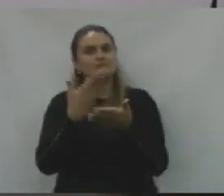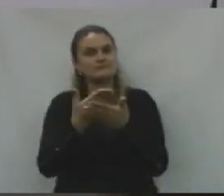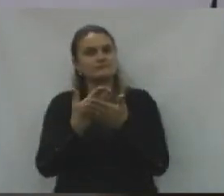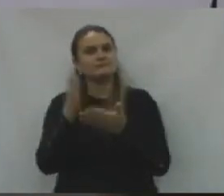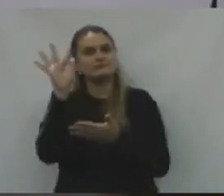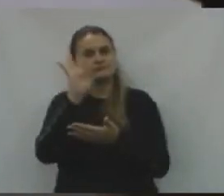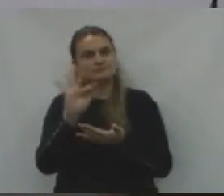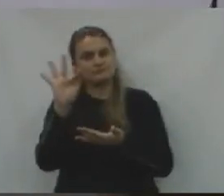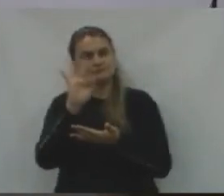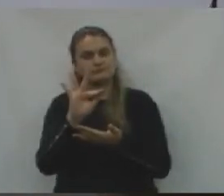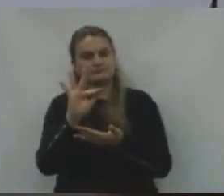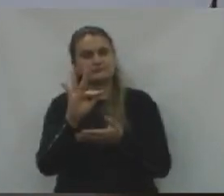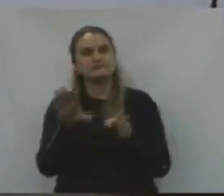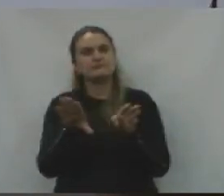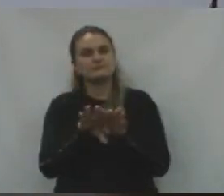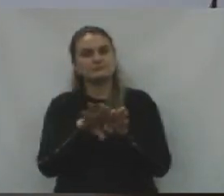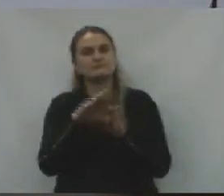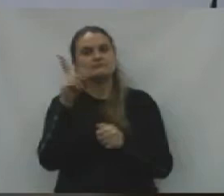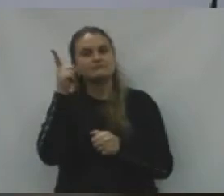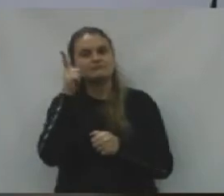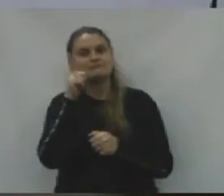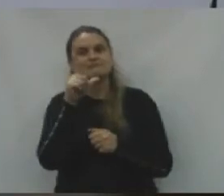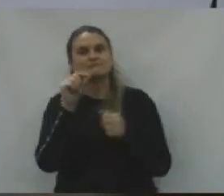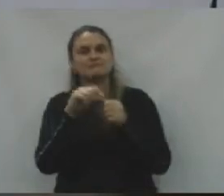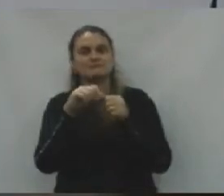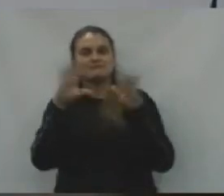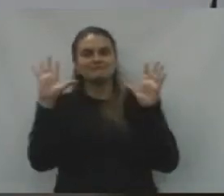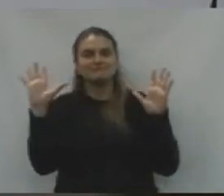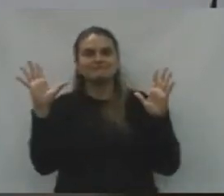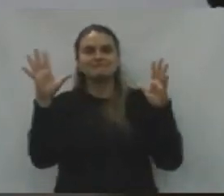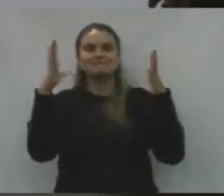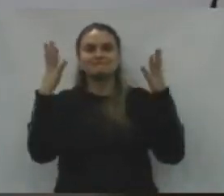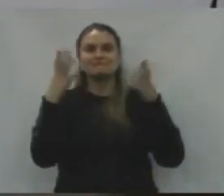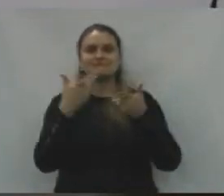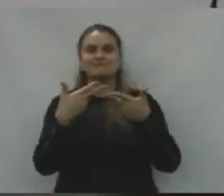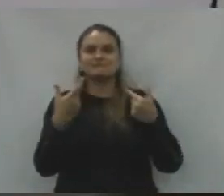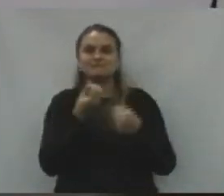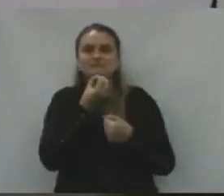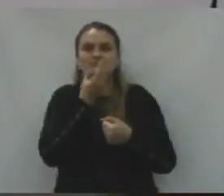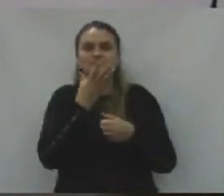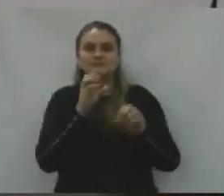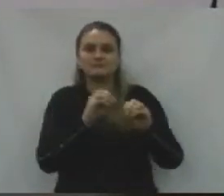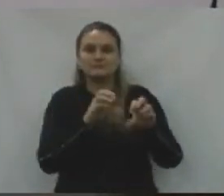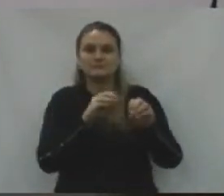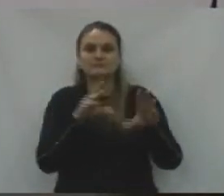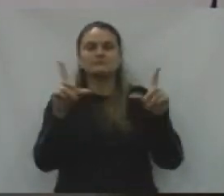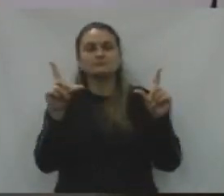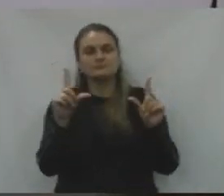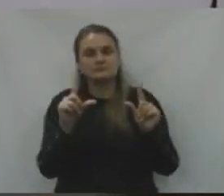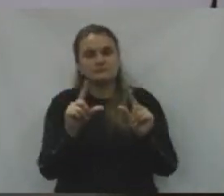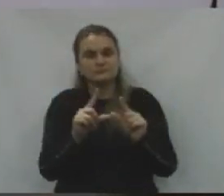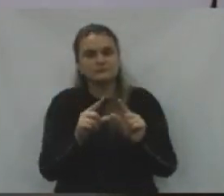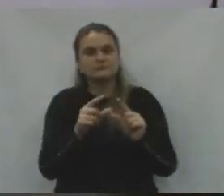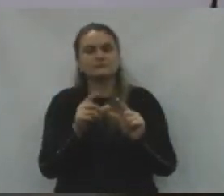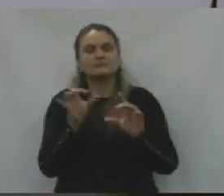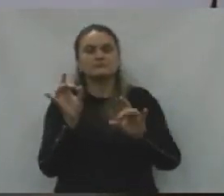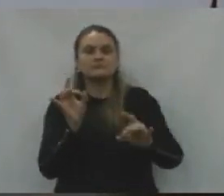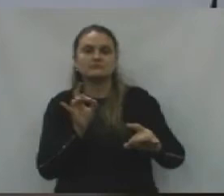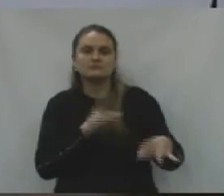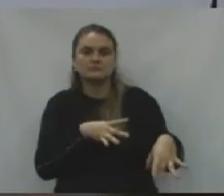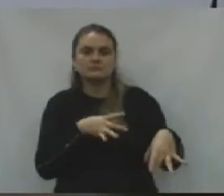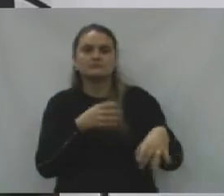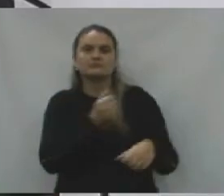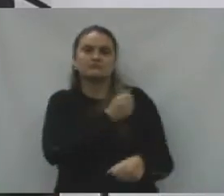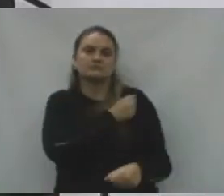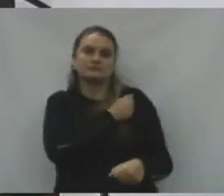superior. Com isso, conseguimos, com eventos, com atrações, com qualidade de ensino, reduzir ainda mais a perda